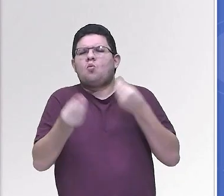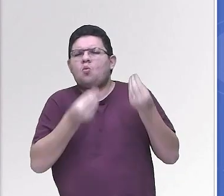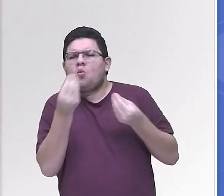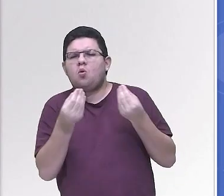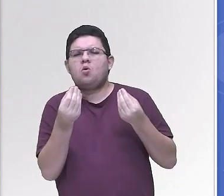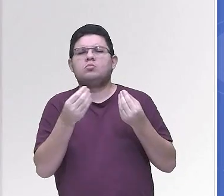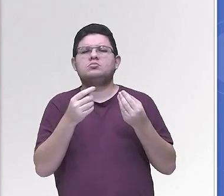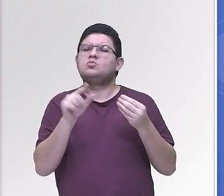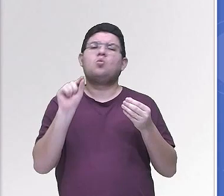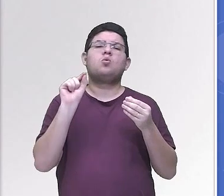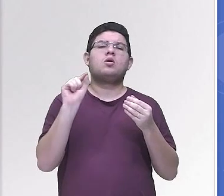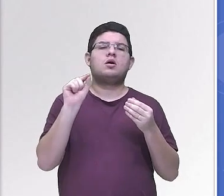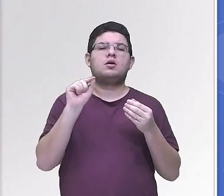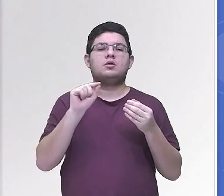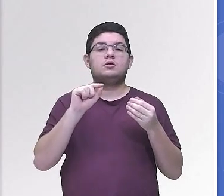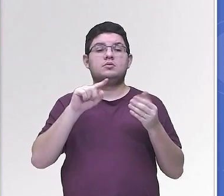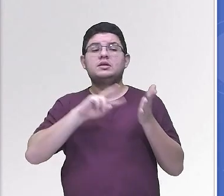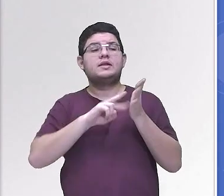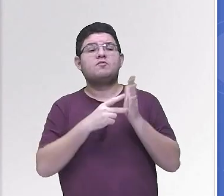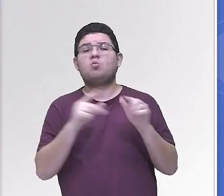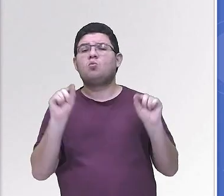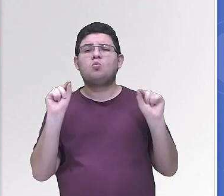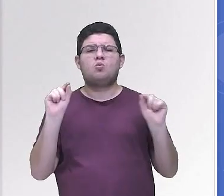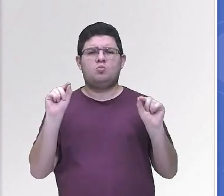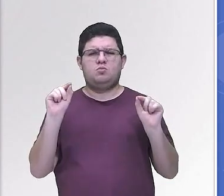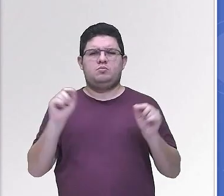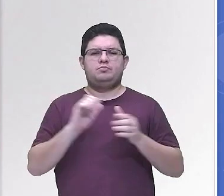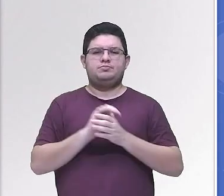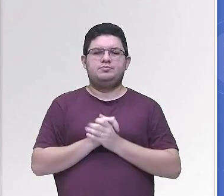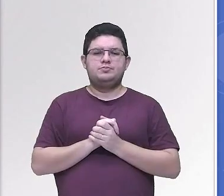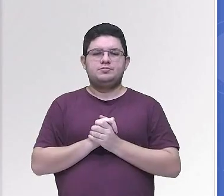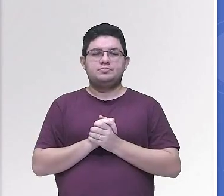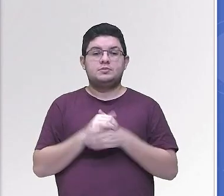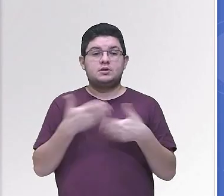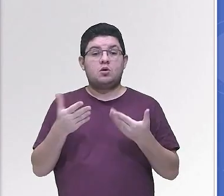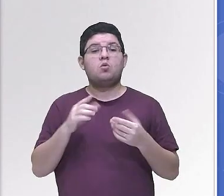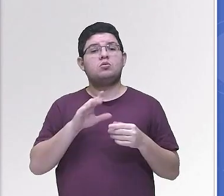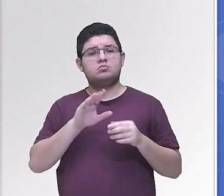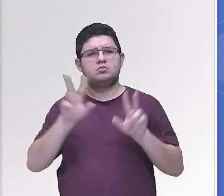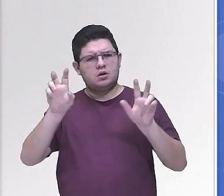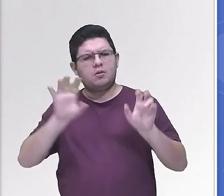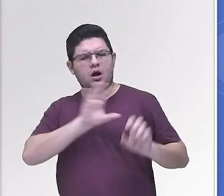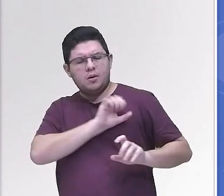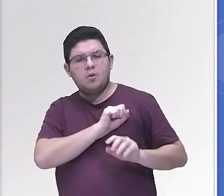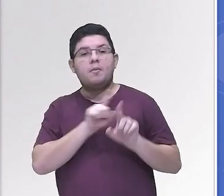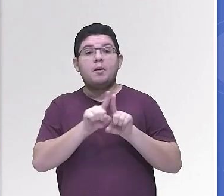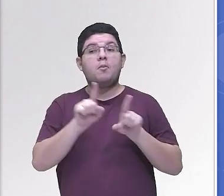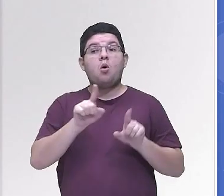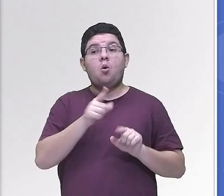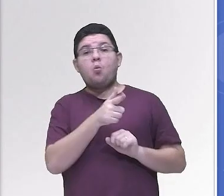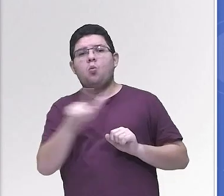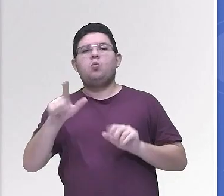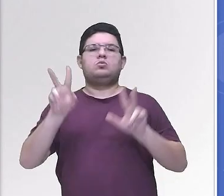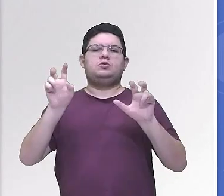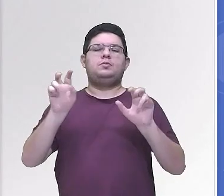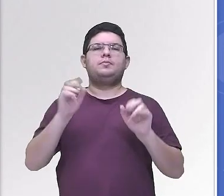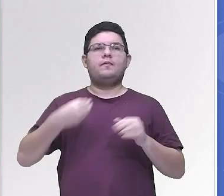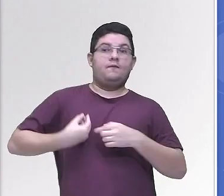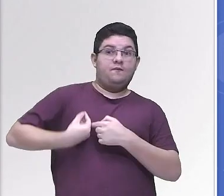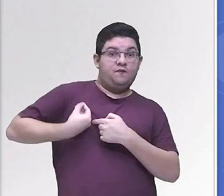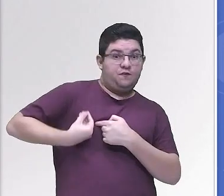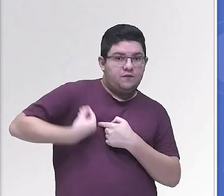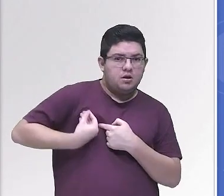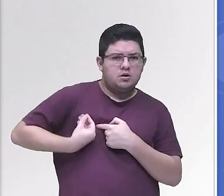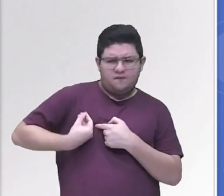Qual é a ideia desse... Então, eu estou falando aqui do amor, mas vocês podem colocar qualquer outra coisa. A vida, o que é a vida? Por que